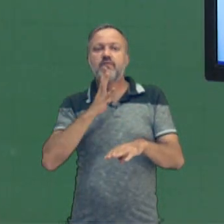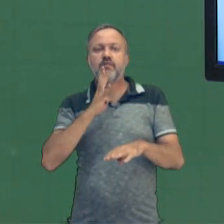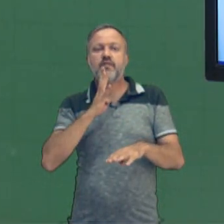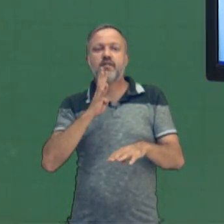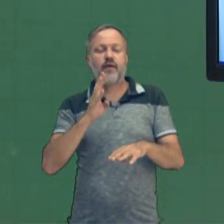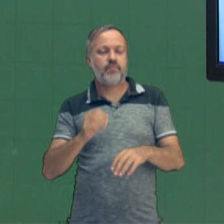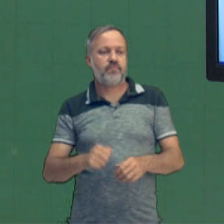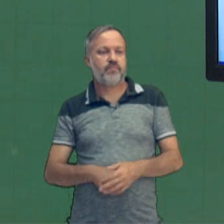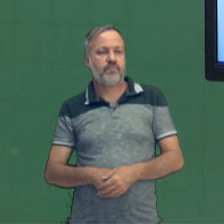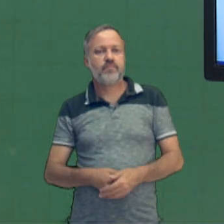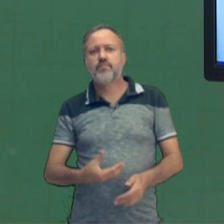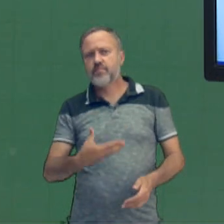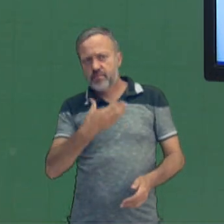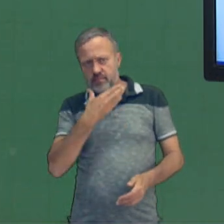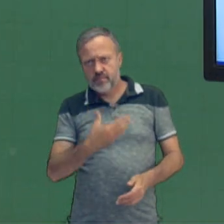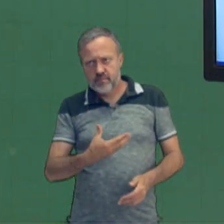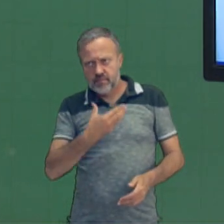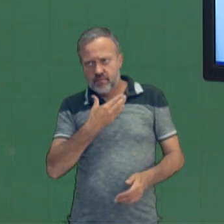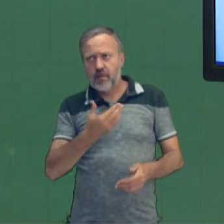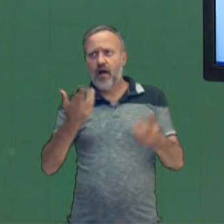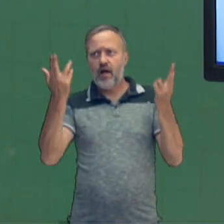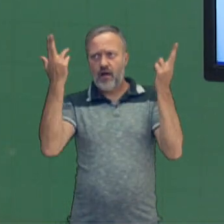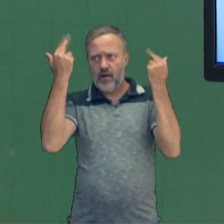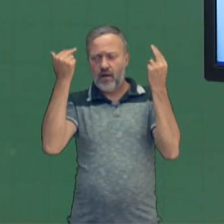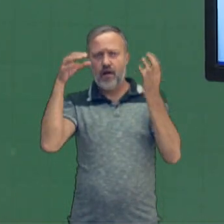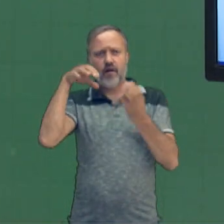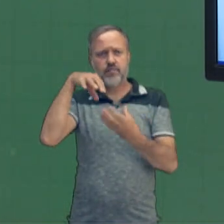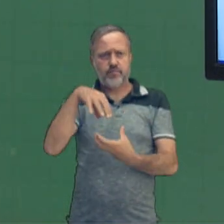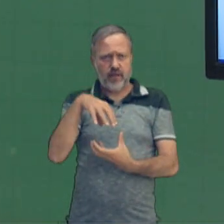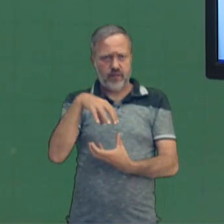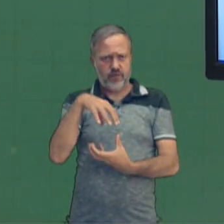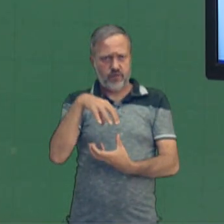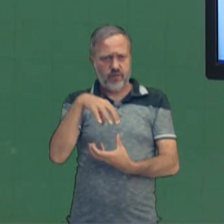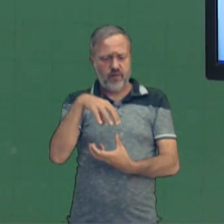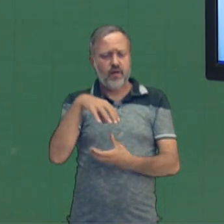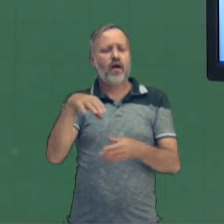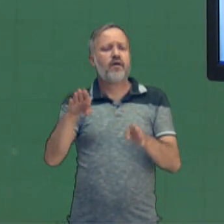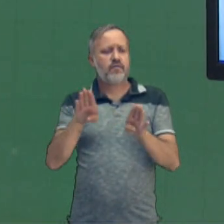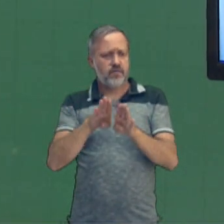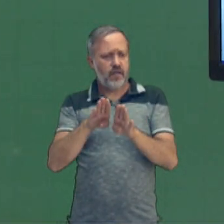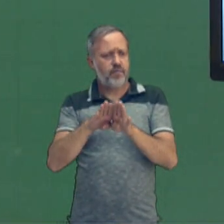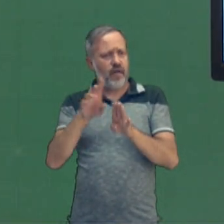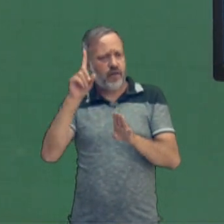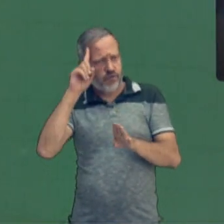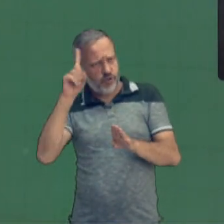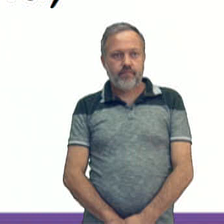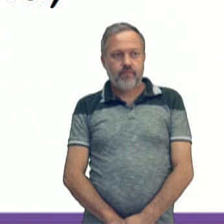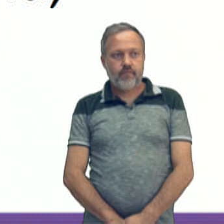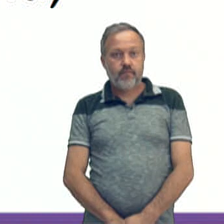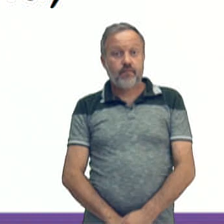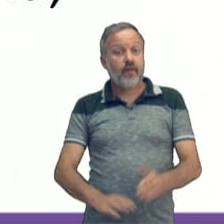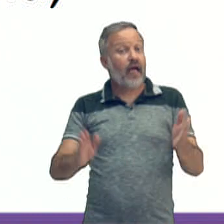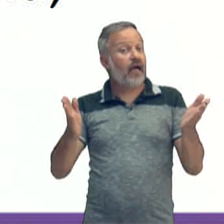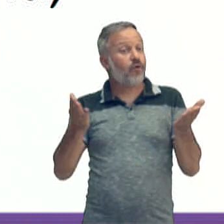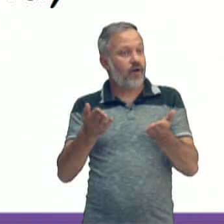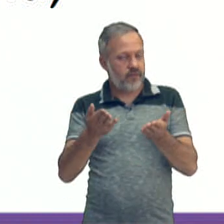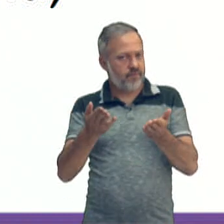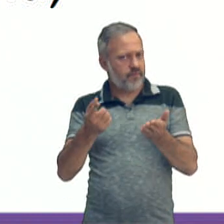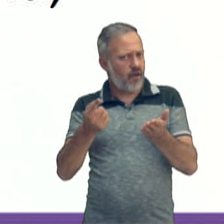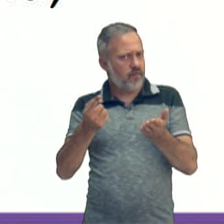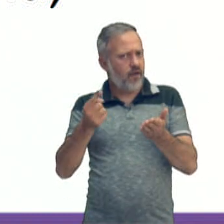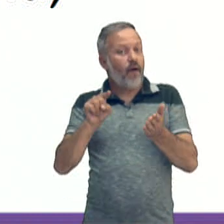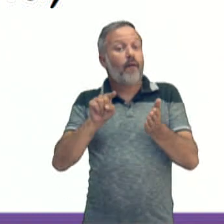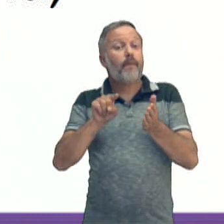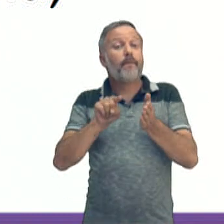Natal, Páscoa, o Ano Novo e depois a data dos santos e santas da Igreja Católica. Agora, nós